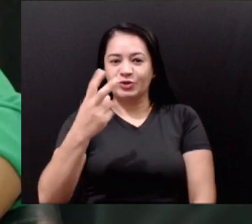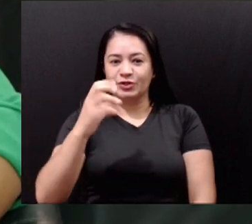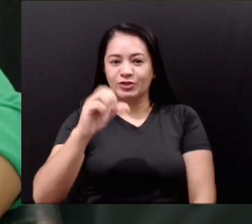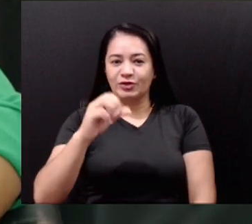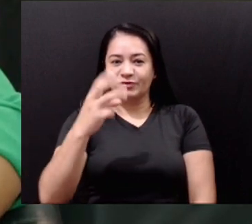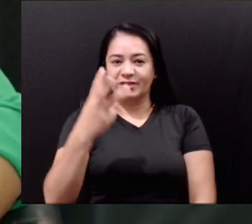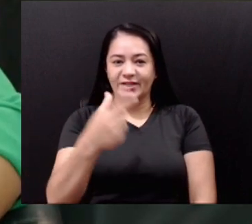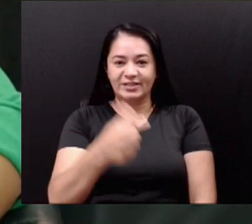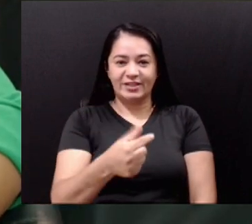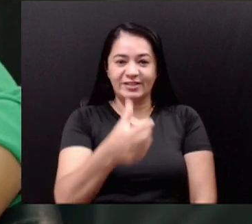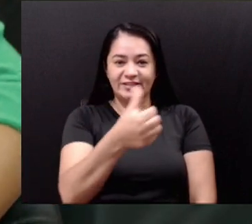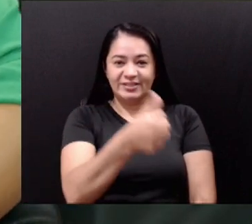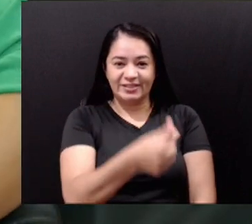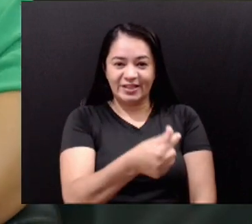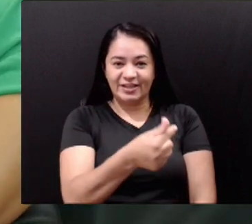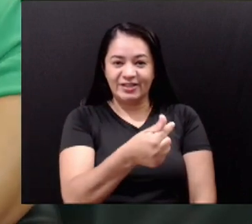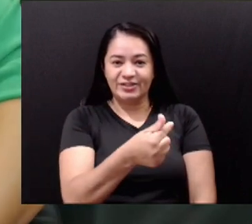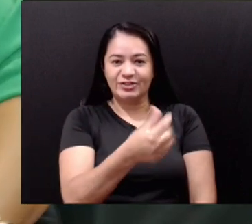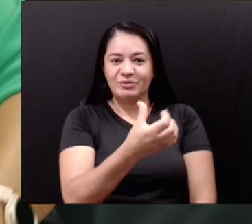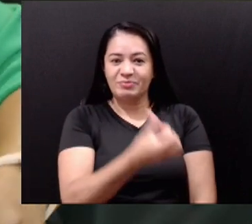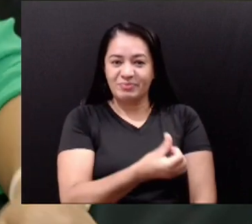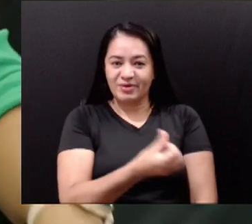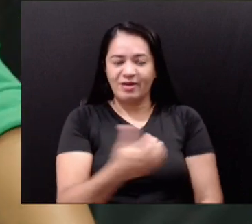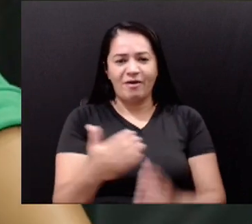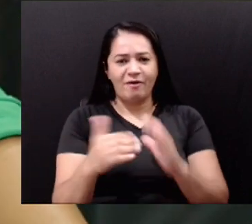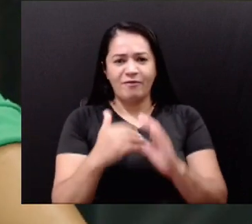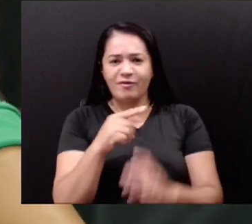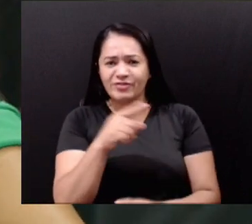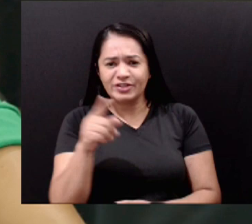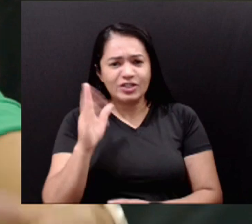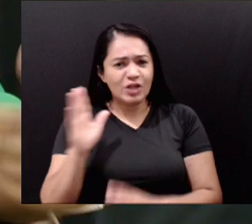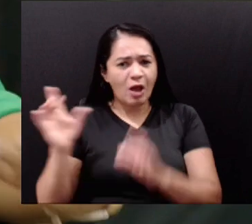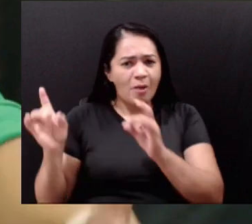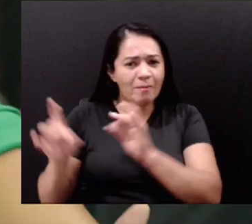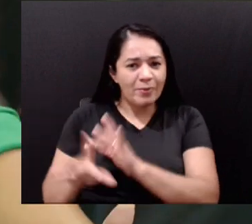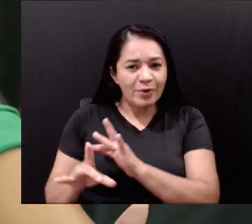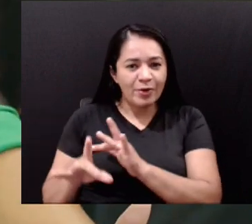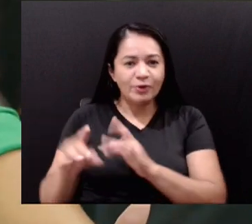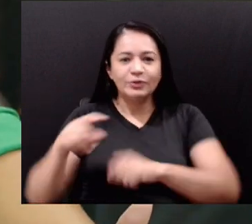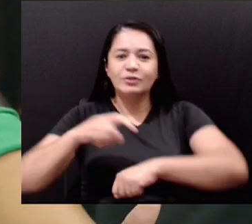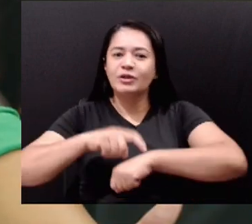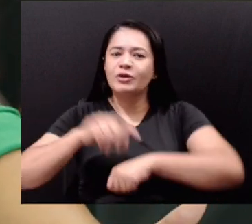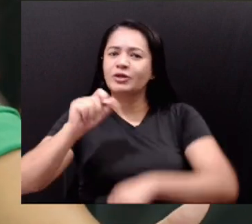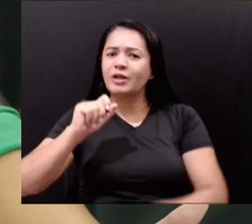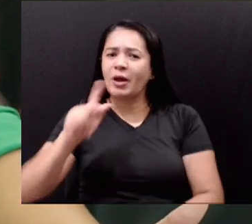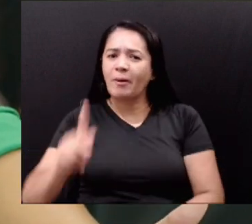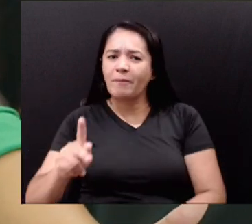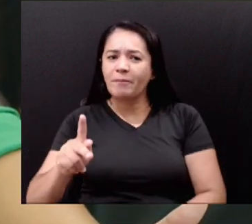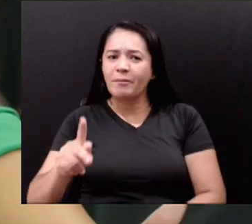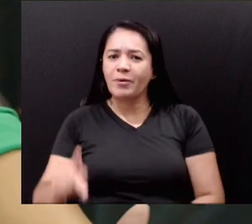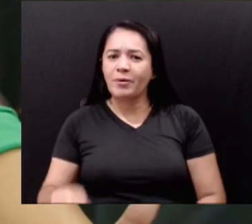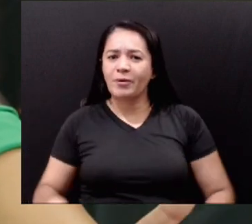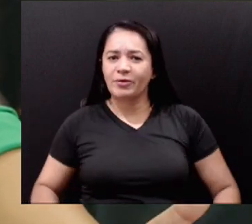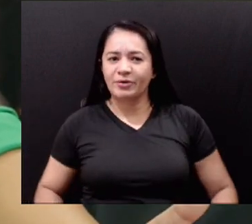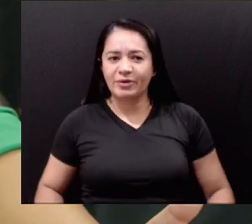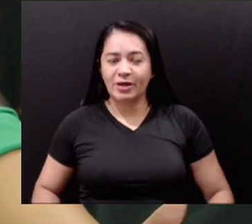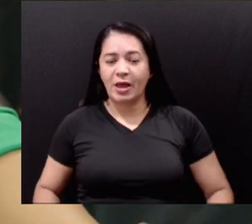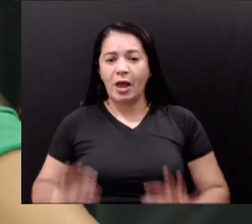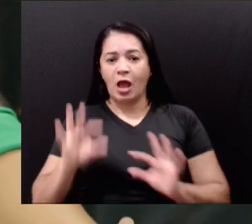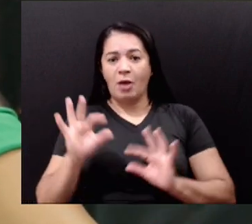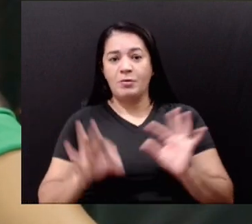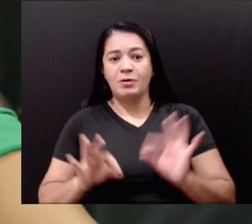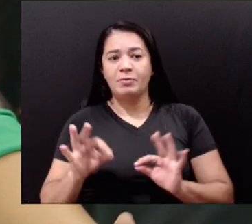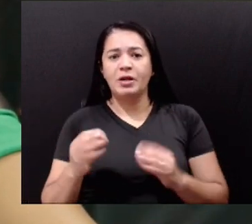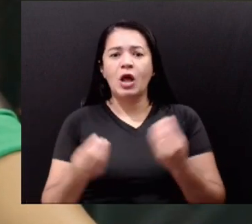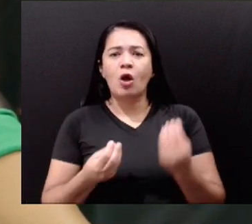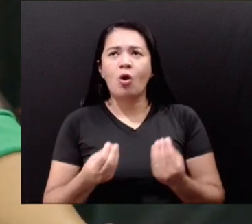97829-3776. Manda para a gente, você está preparado para a aposentadoria? Mas quando eu digo a preparação para a aposentadoria, eu não estou falando